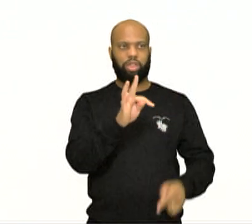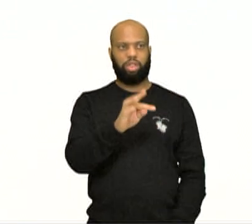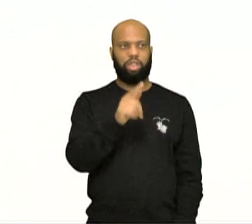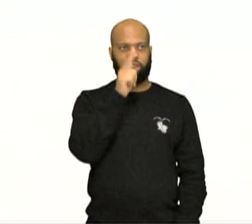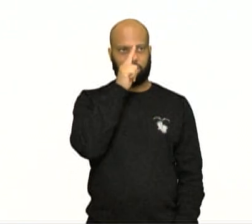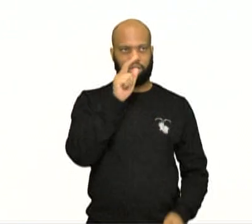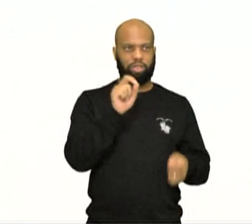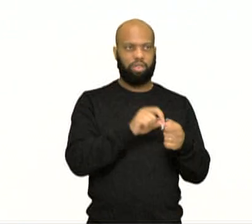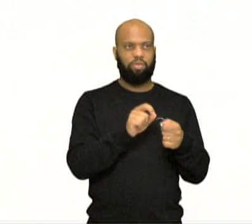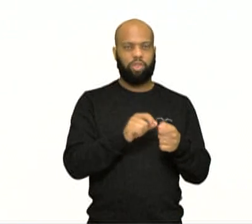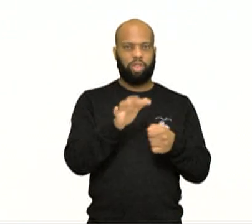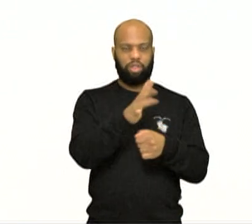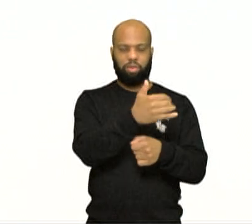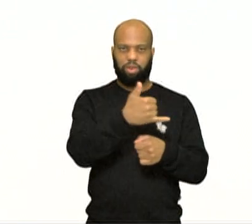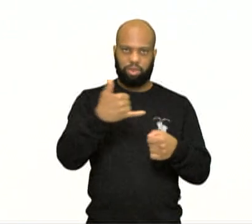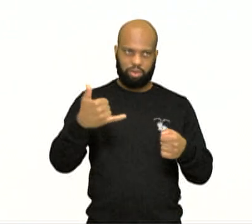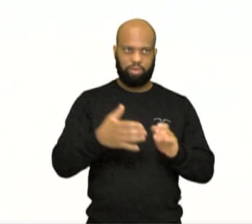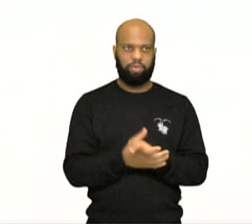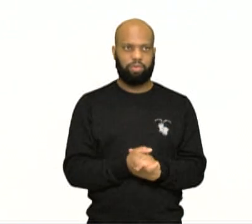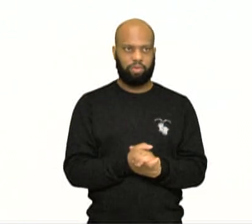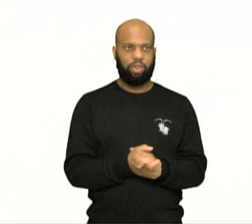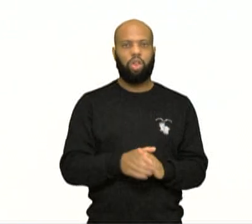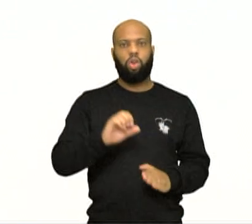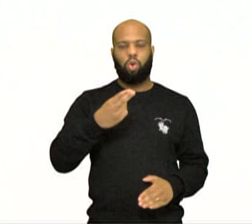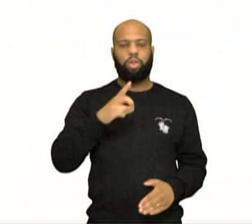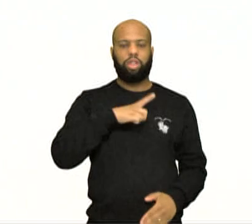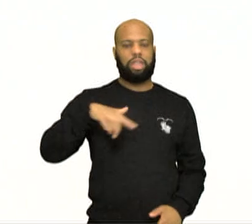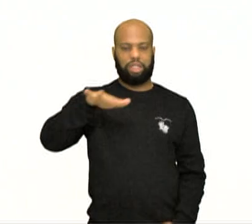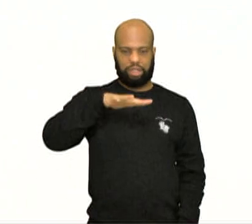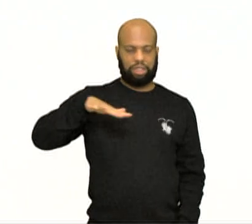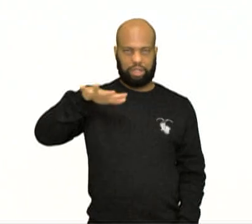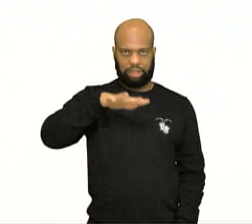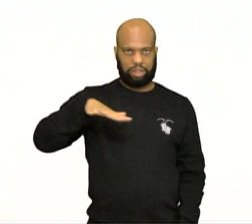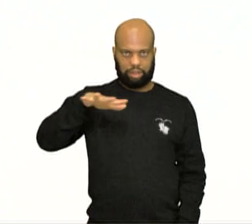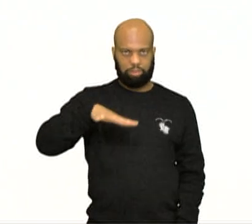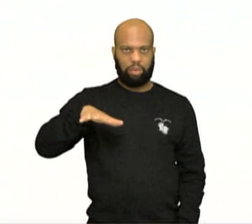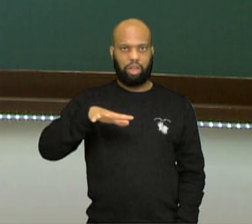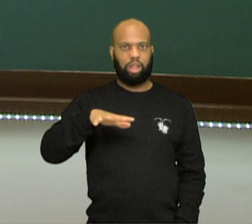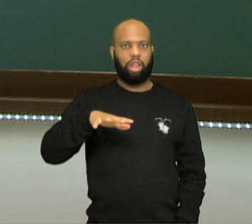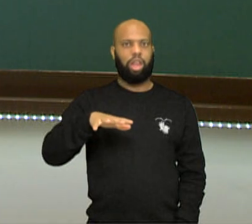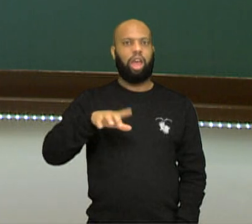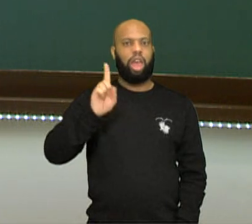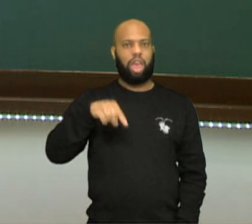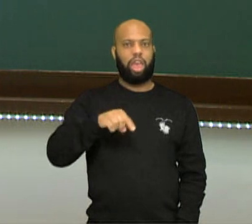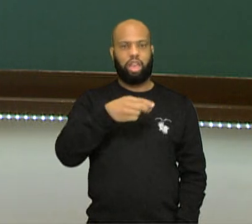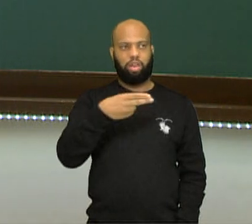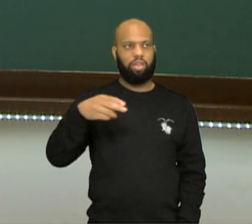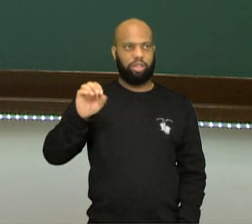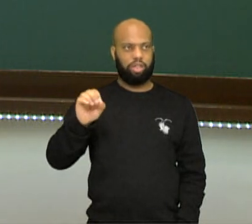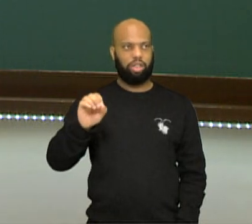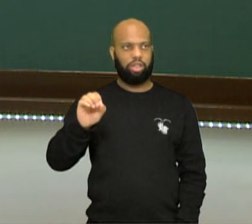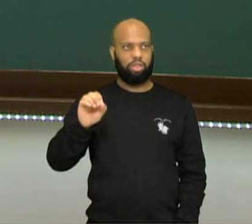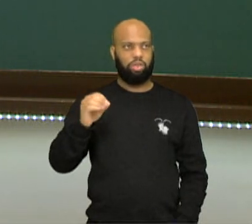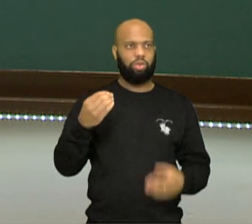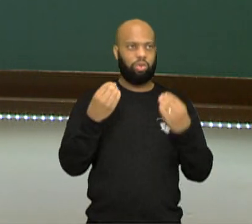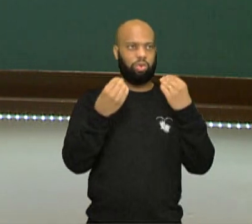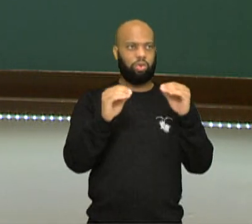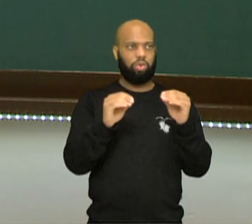que se desloca paralelamente ou em cima de uma superfície equipotencial é nulo. Nós colocamos aqui